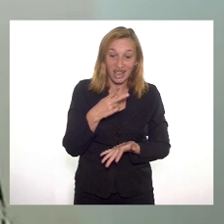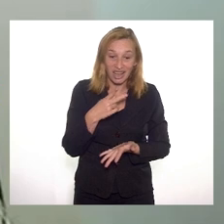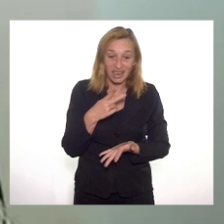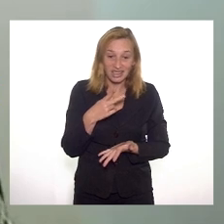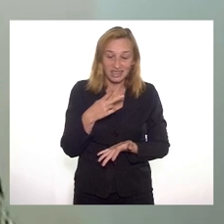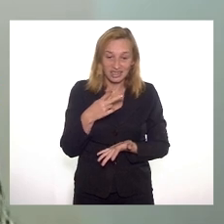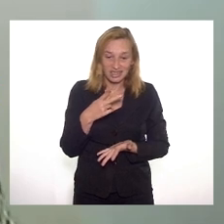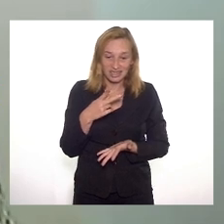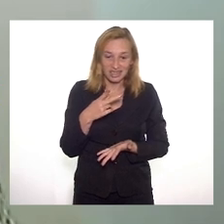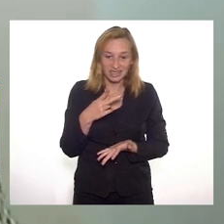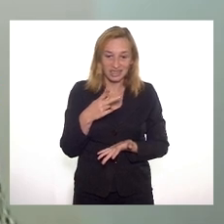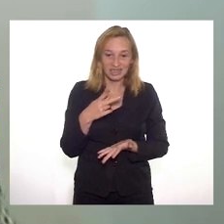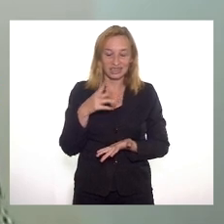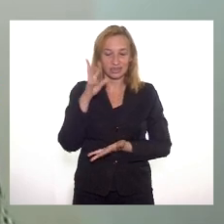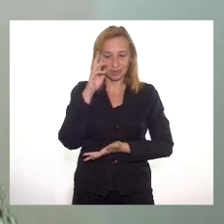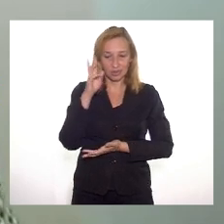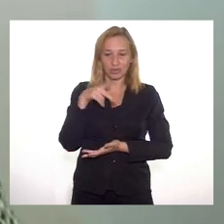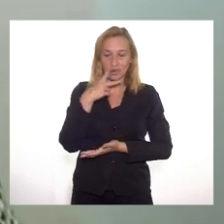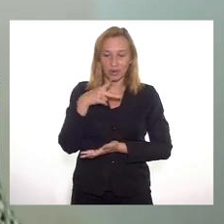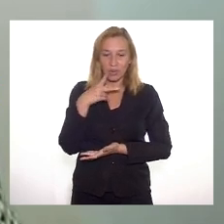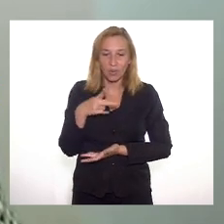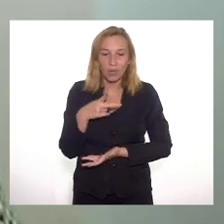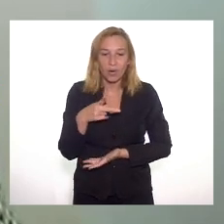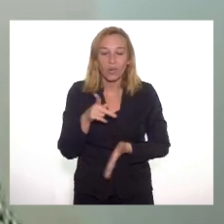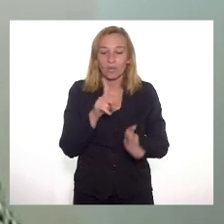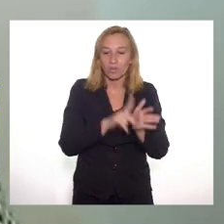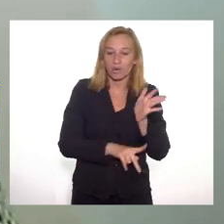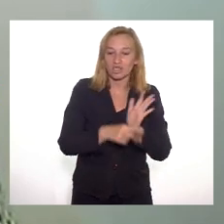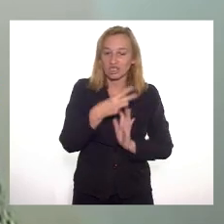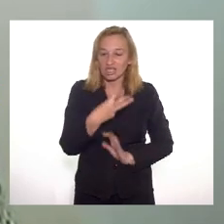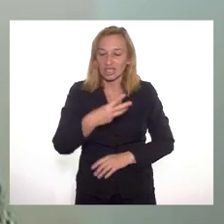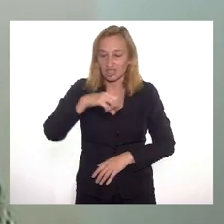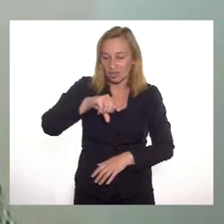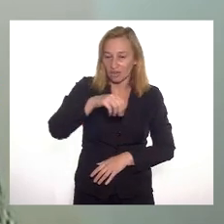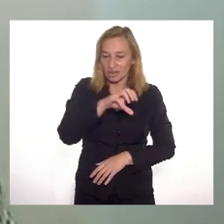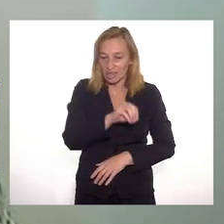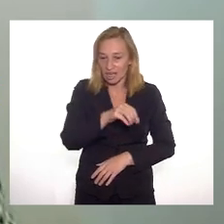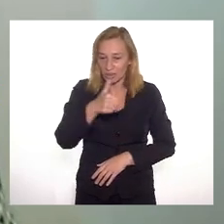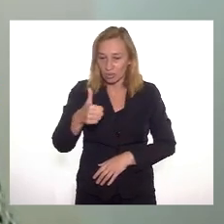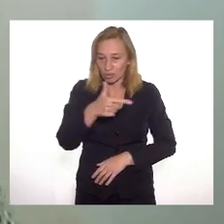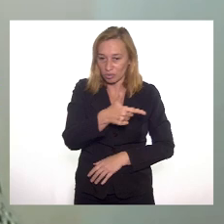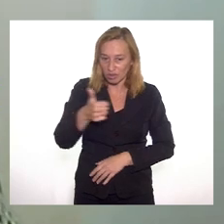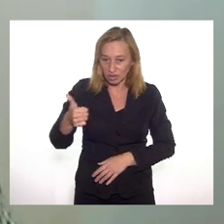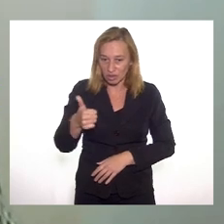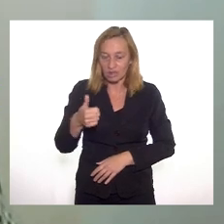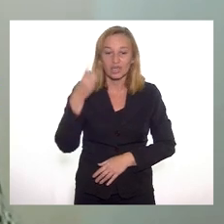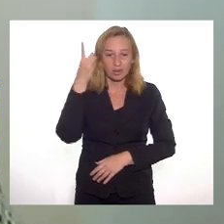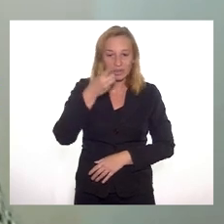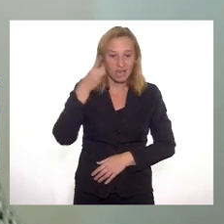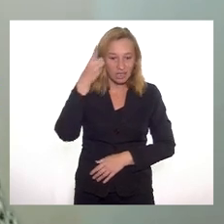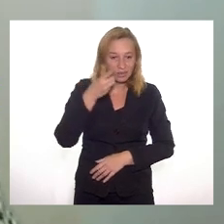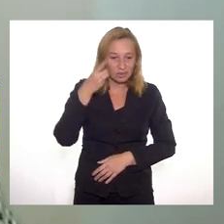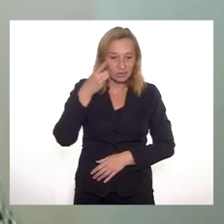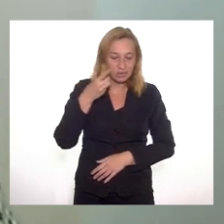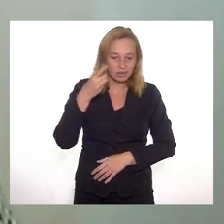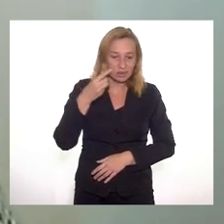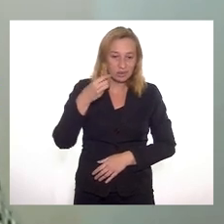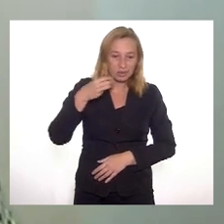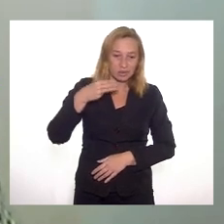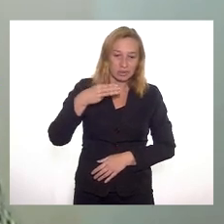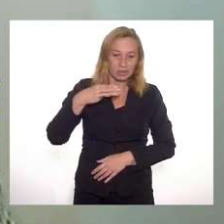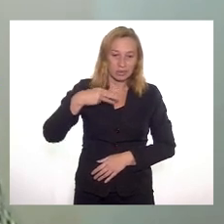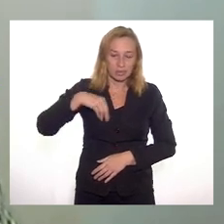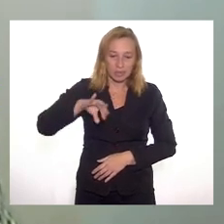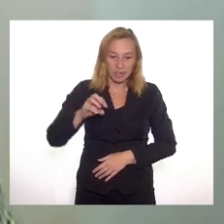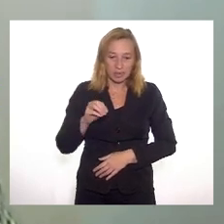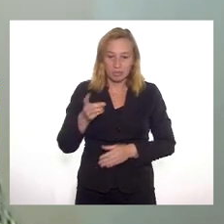hora que Vossa Excelência cantou ali, o projeto 3901-2021, que o deputado Márcio pediu para retornar